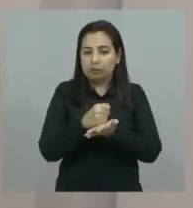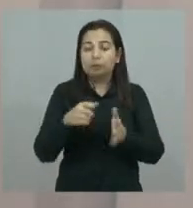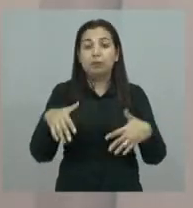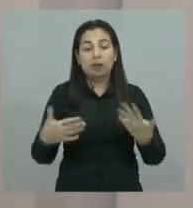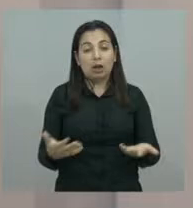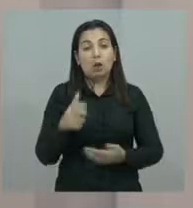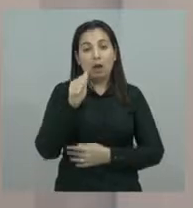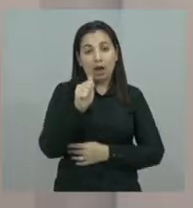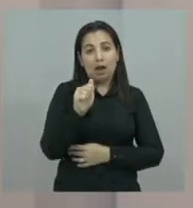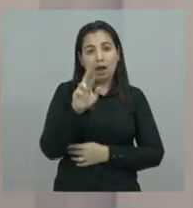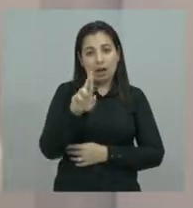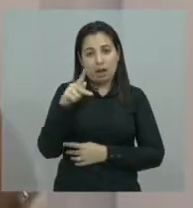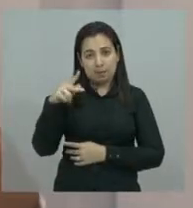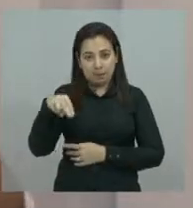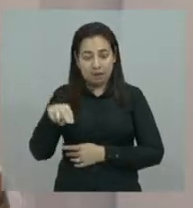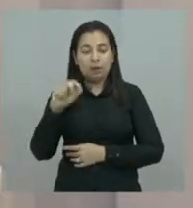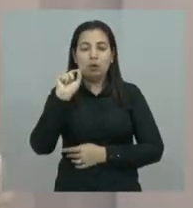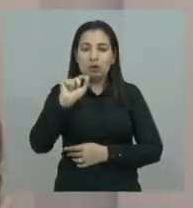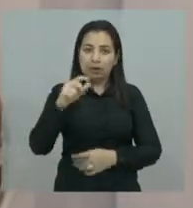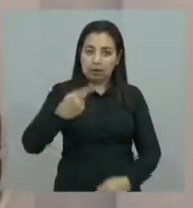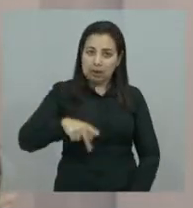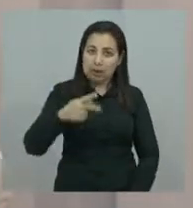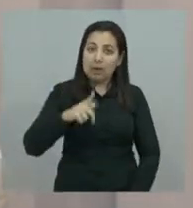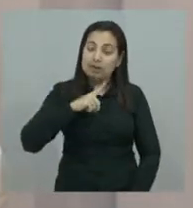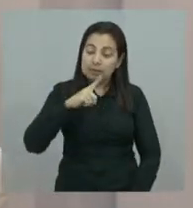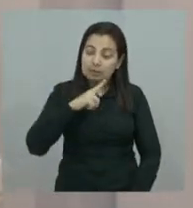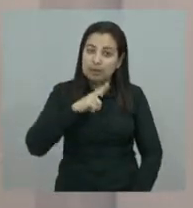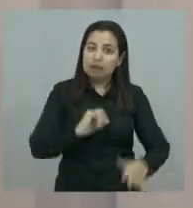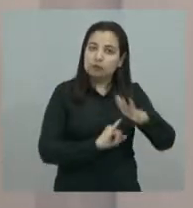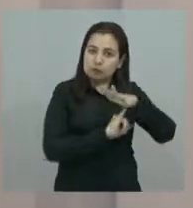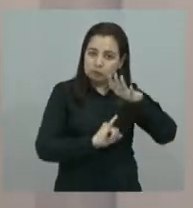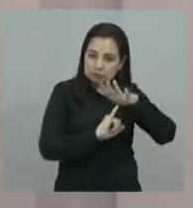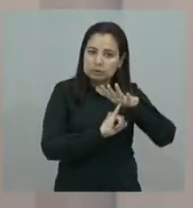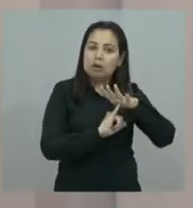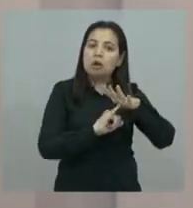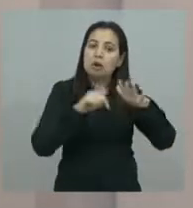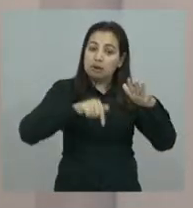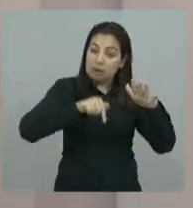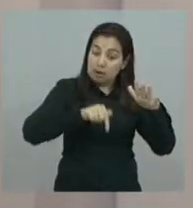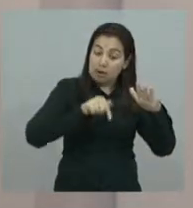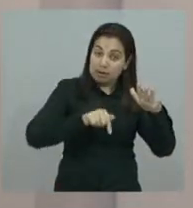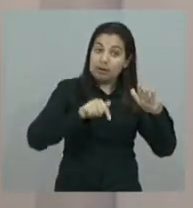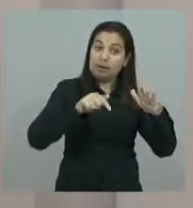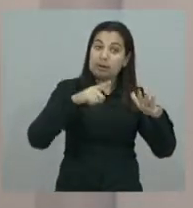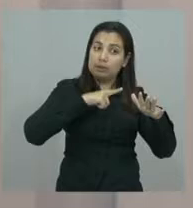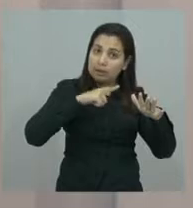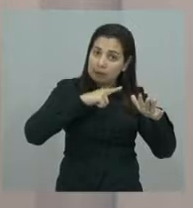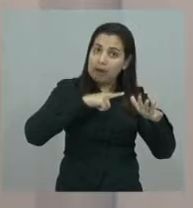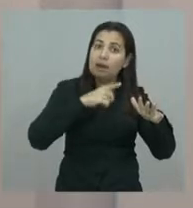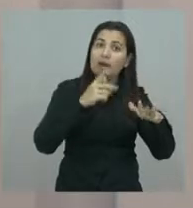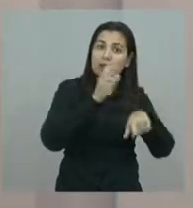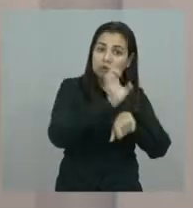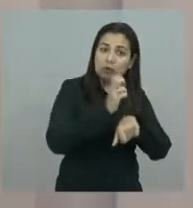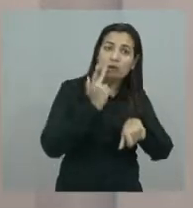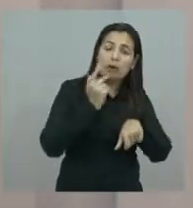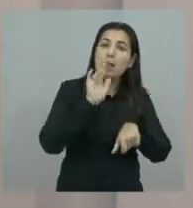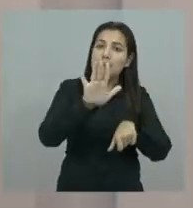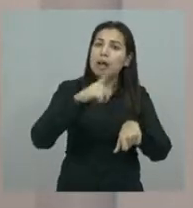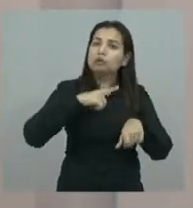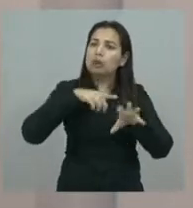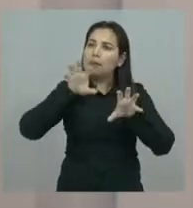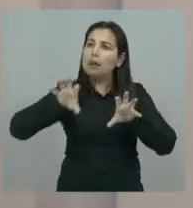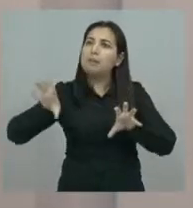você pediu, nós aqui no Ceará somos o Núcleo Ceará. Então, a RNP ela tem núcleos nas 27 capitais